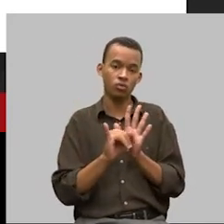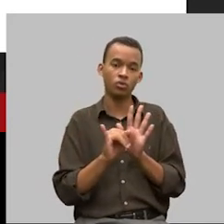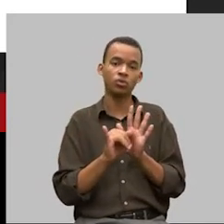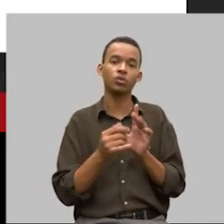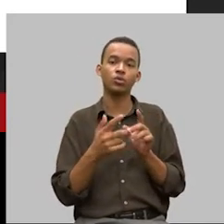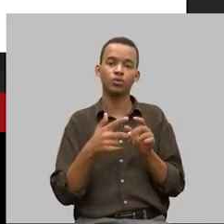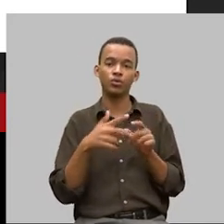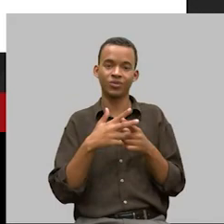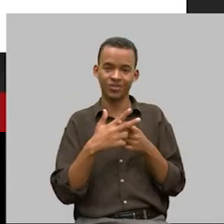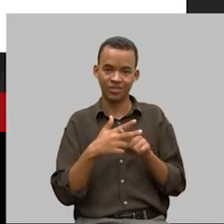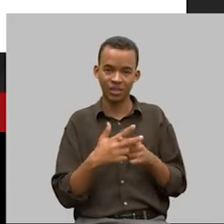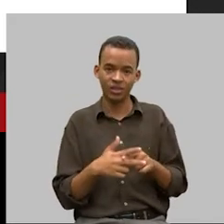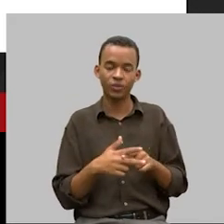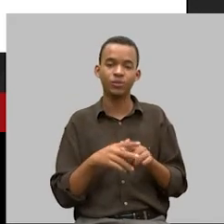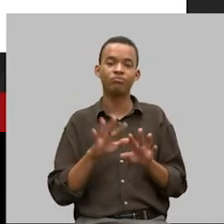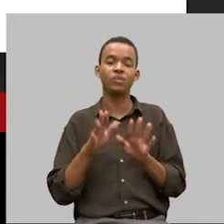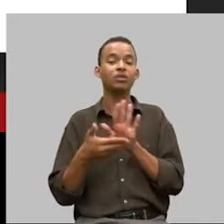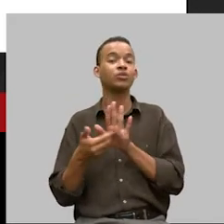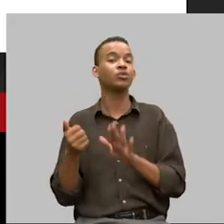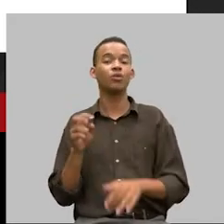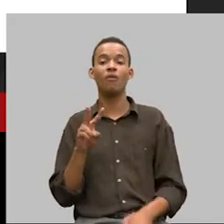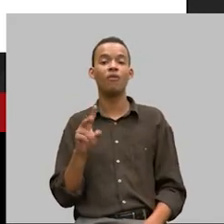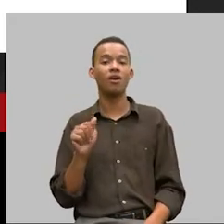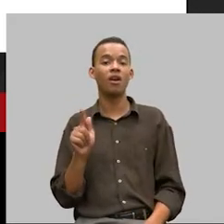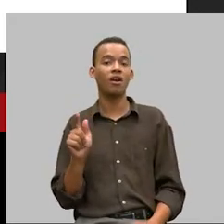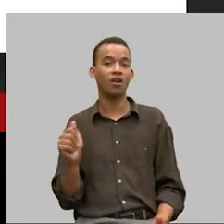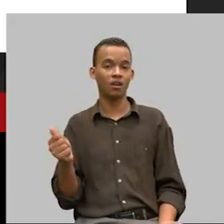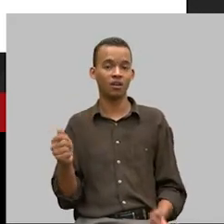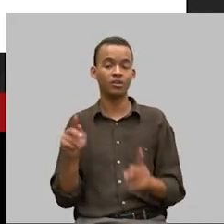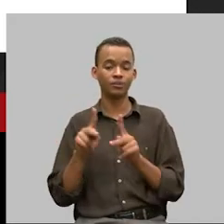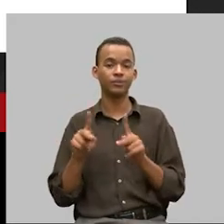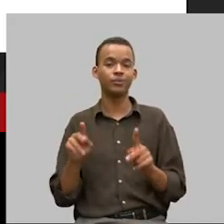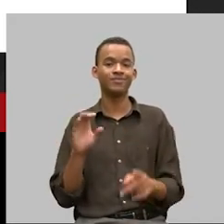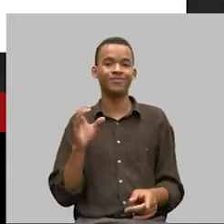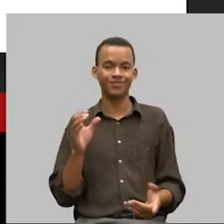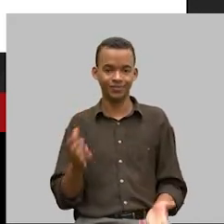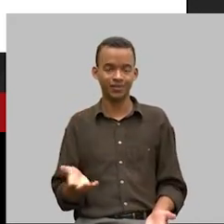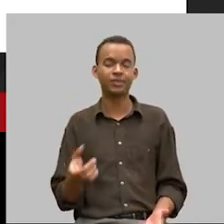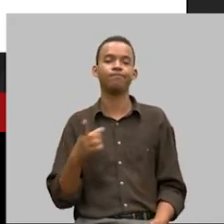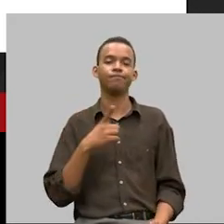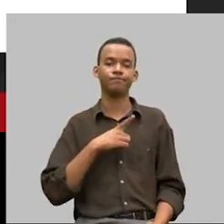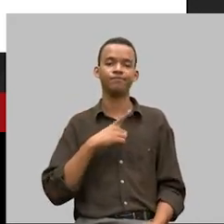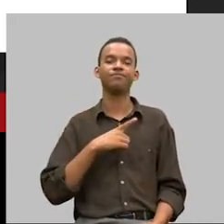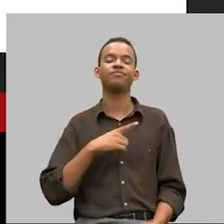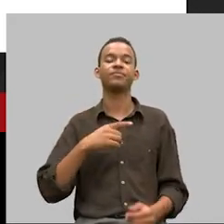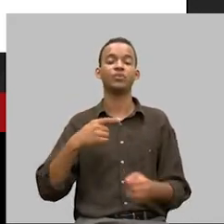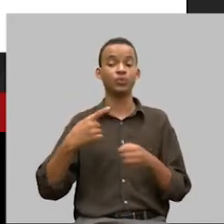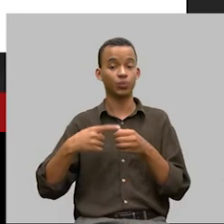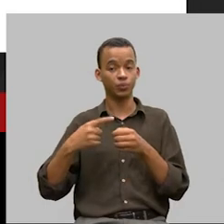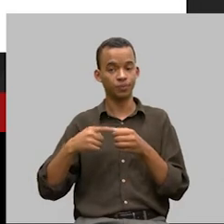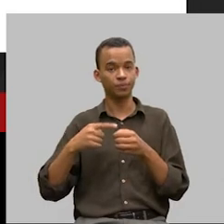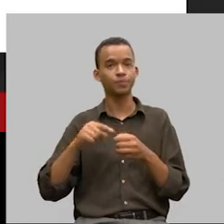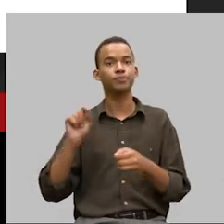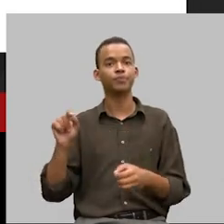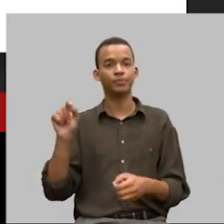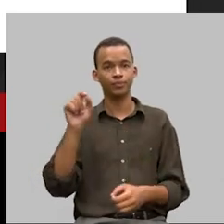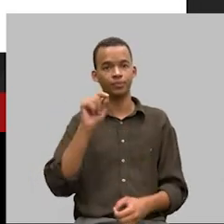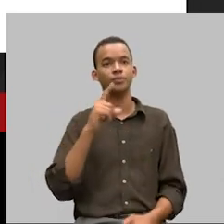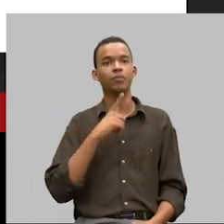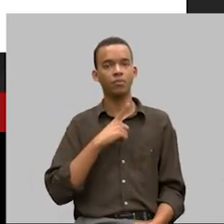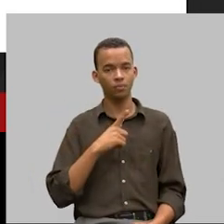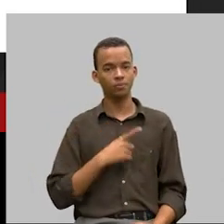não acolhendo extinguindo Essa vaga pro concurso então isso está acontecendo em nível Municipal sim